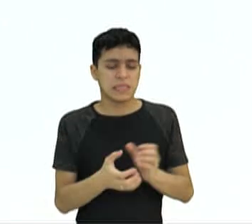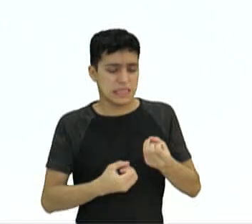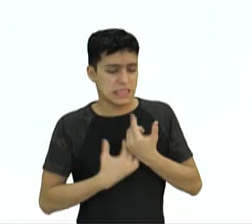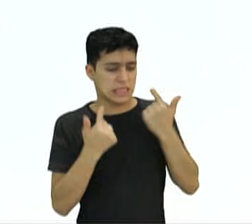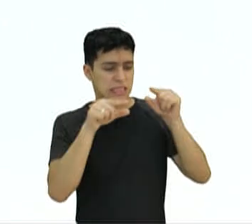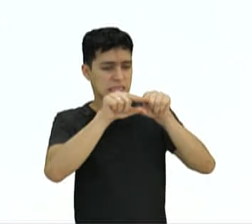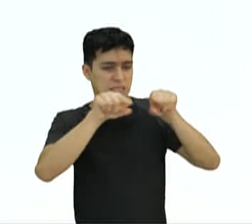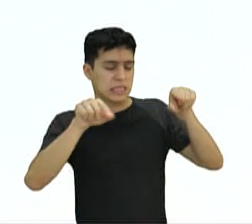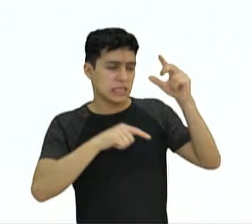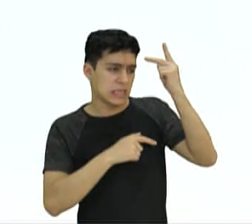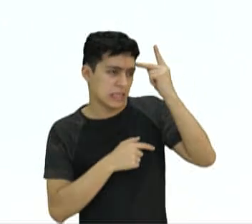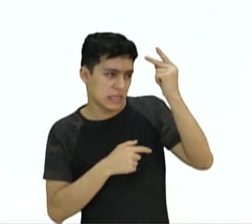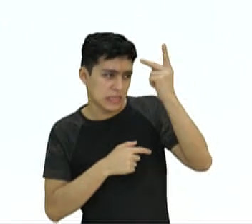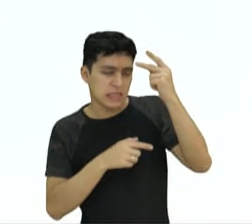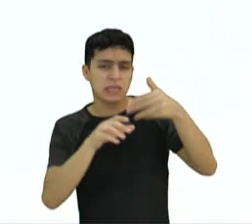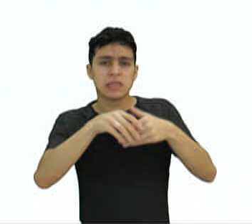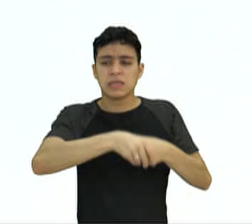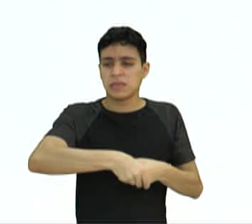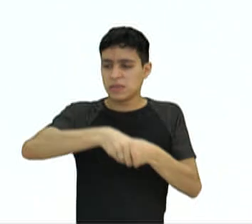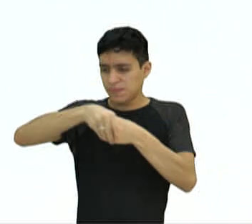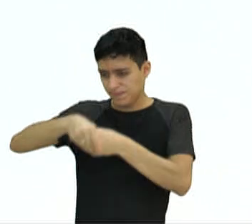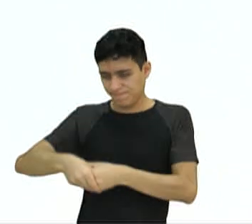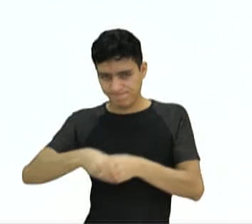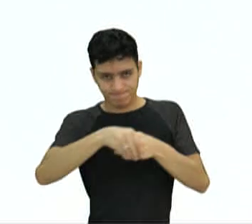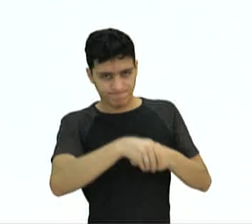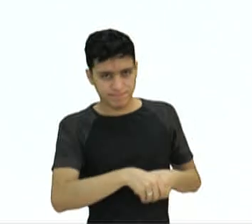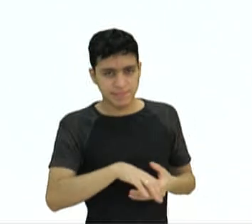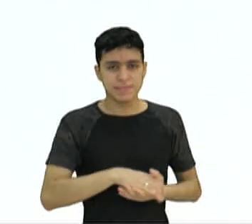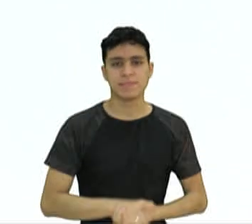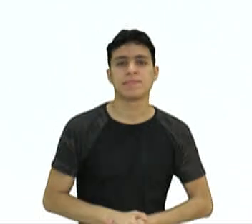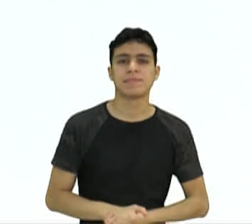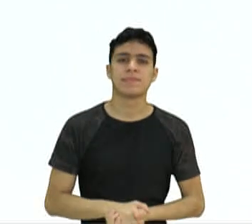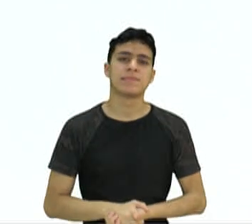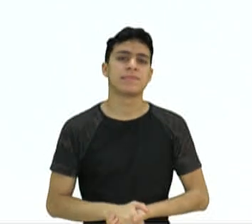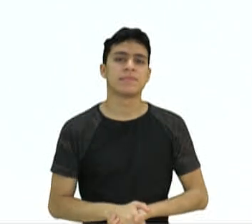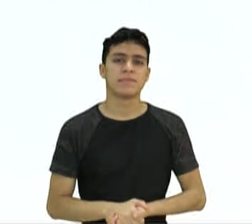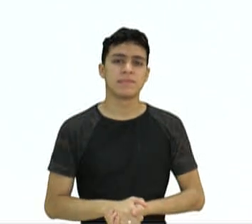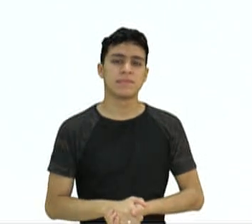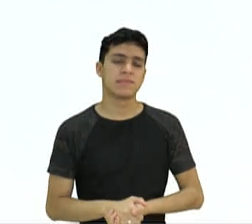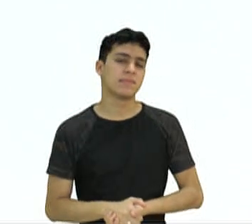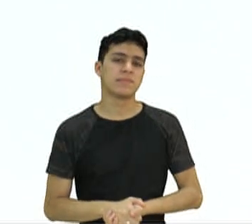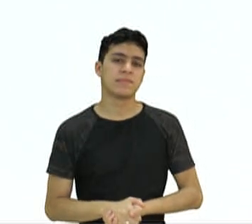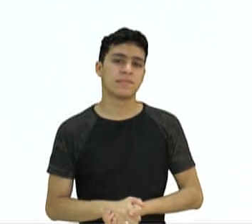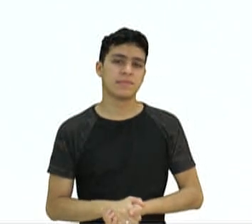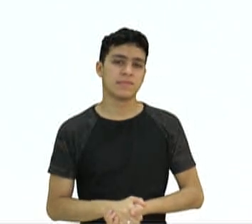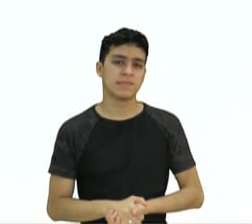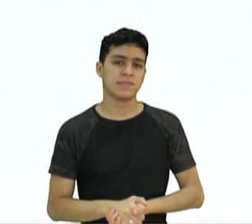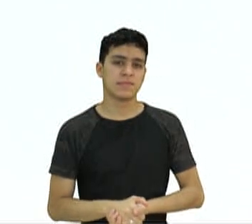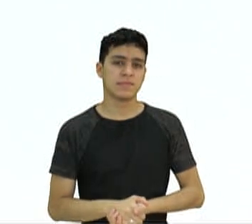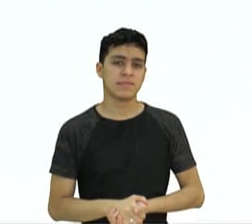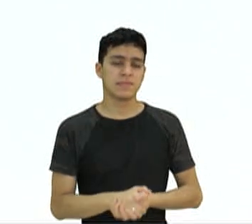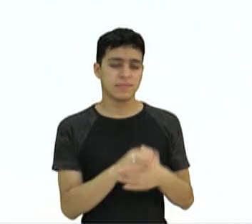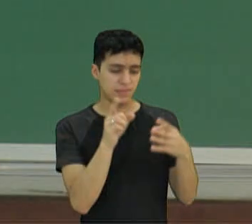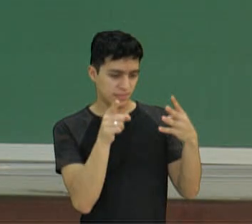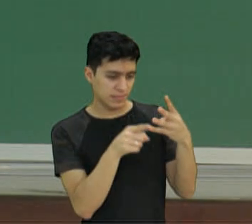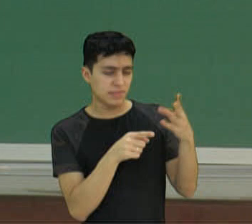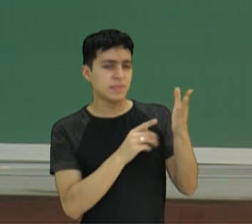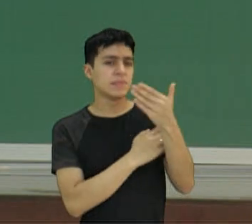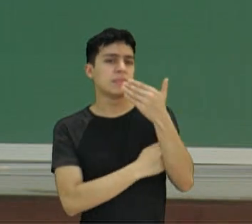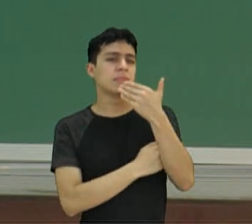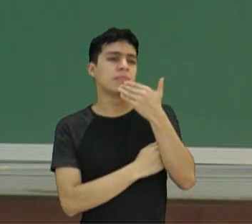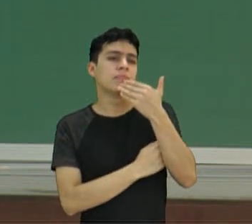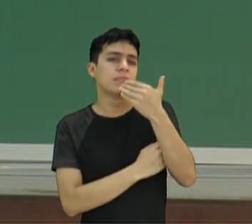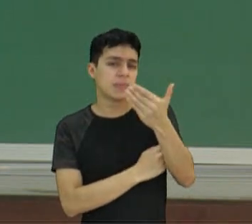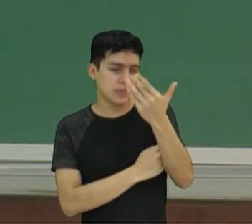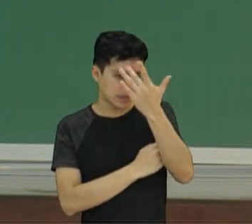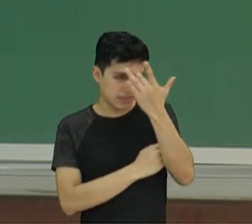expressões comuns de cumprimentar, tá? E asking the caller to wait. A número 4, pedir para que